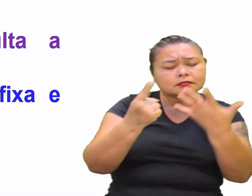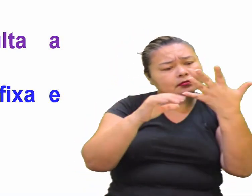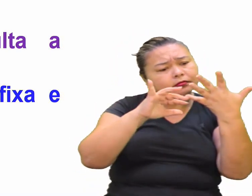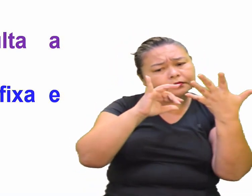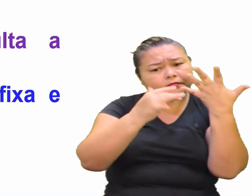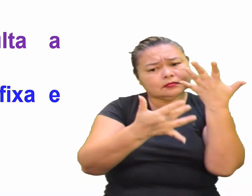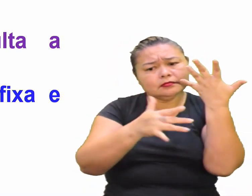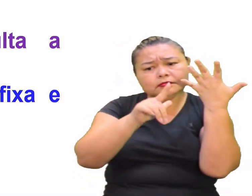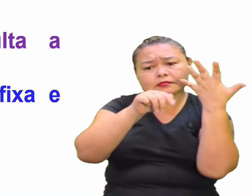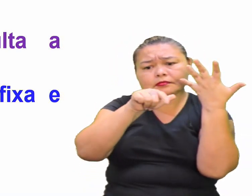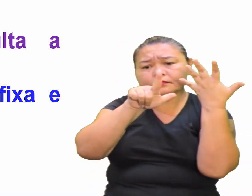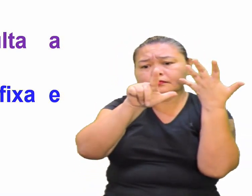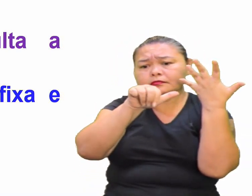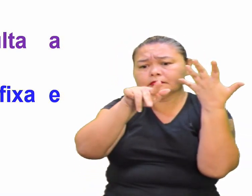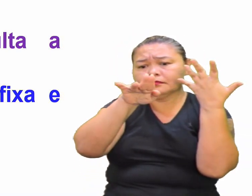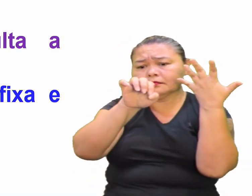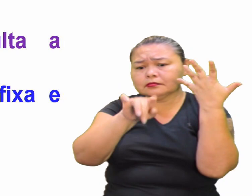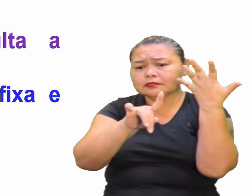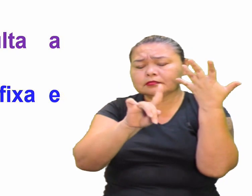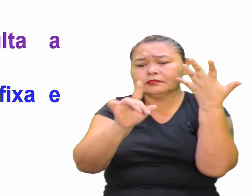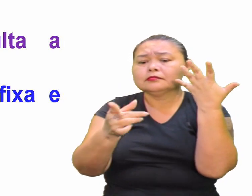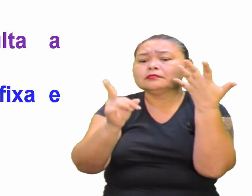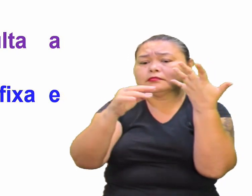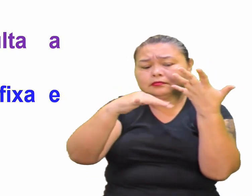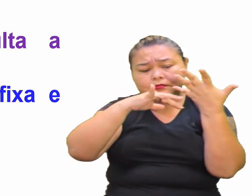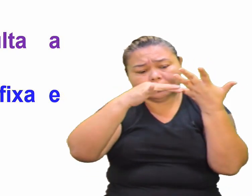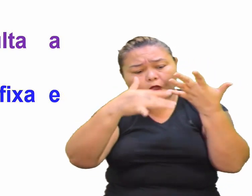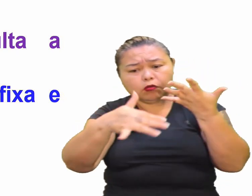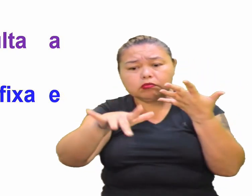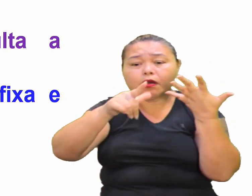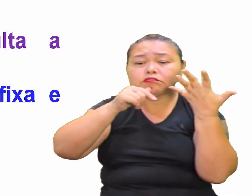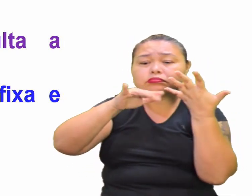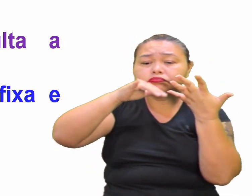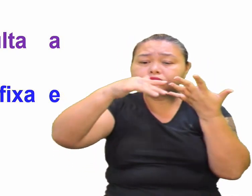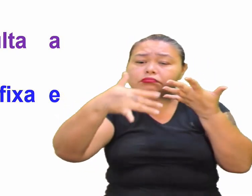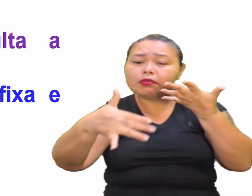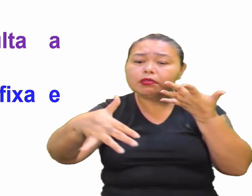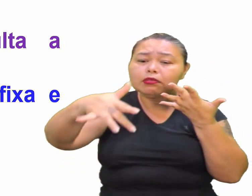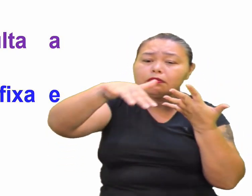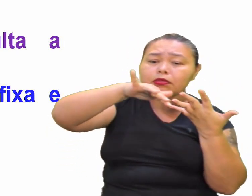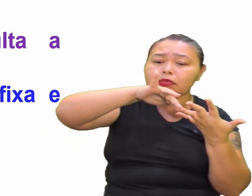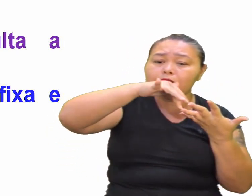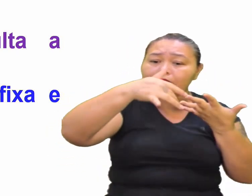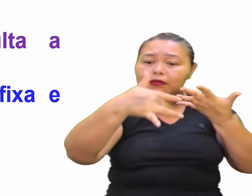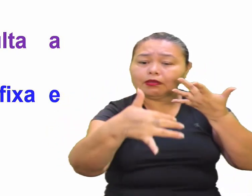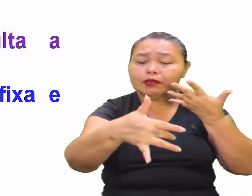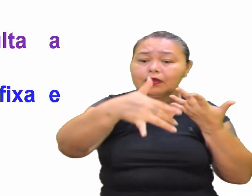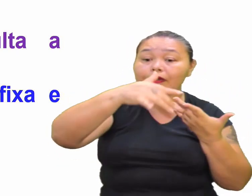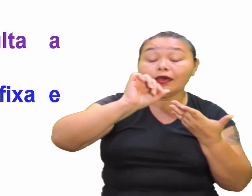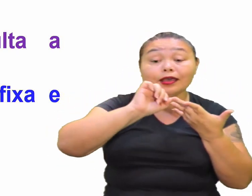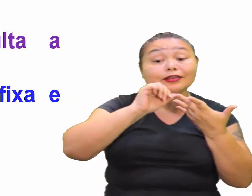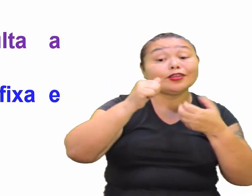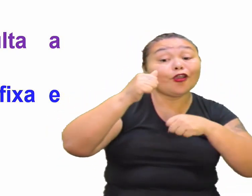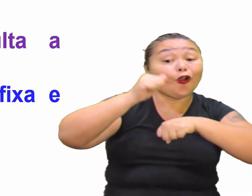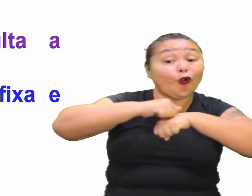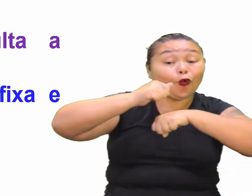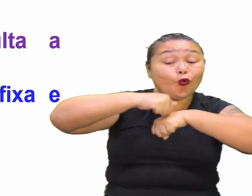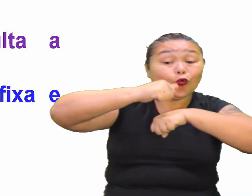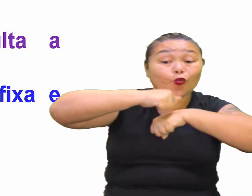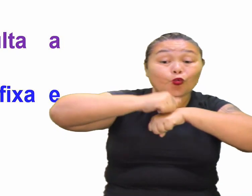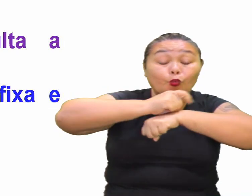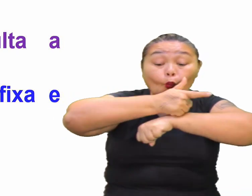lá... associação de fungos e algas, elas não estão, só que elas estão em